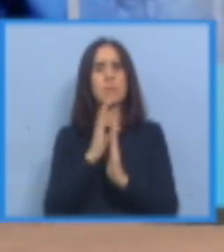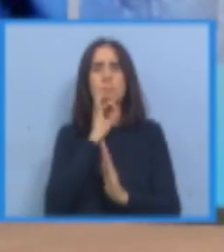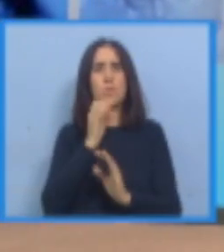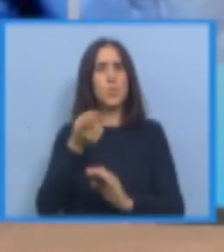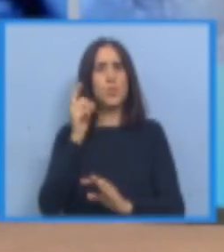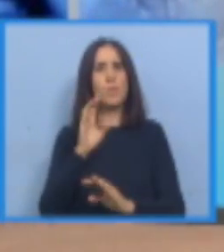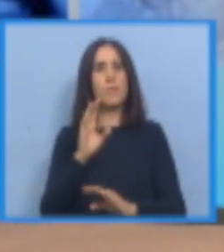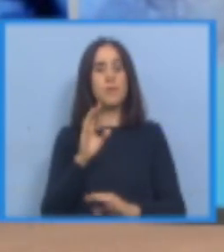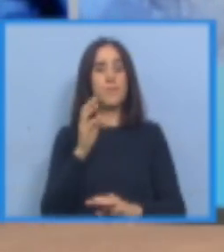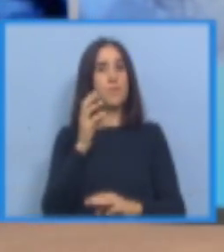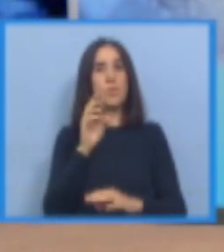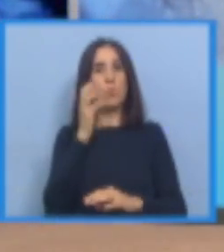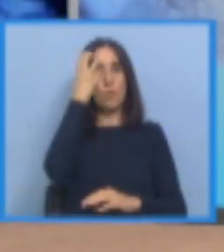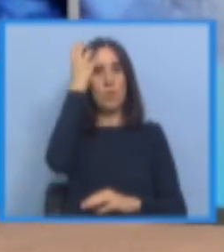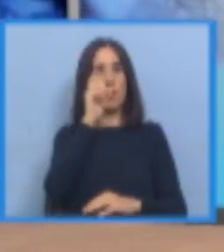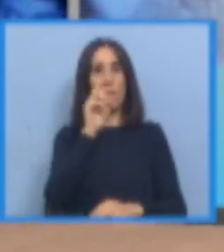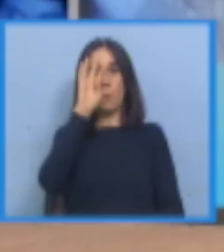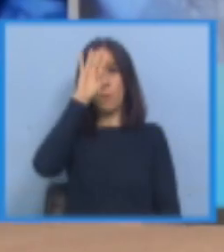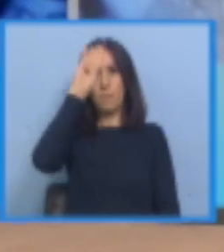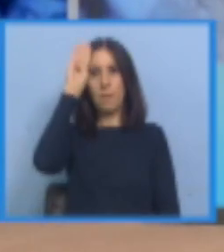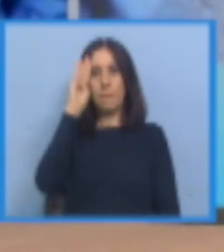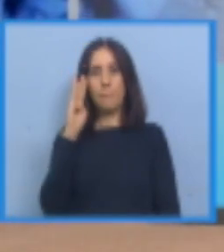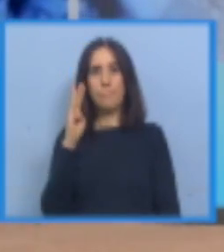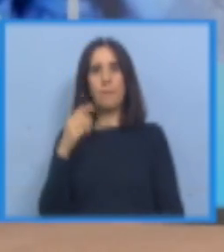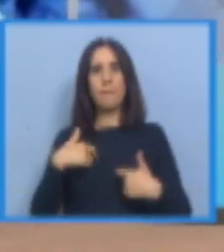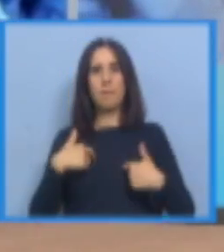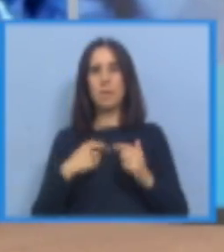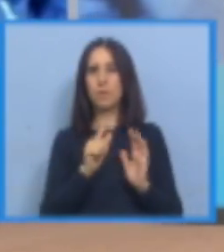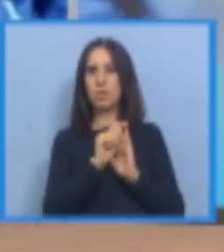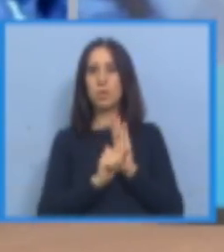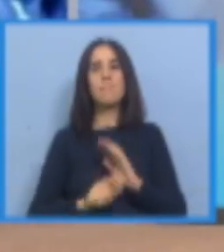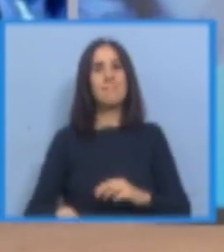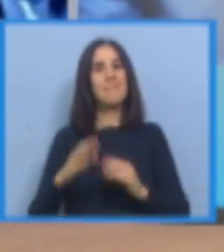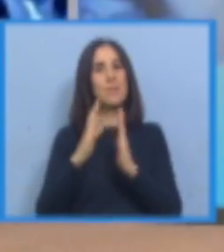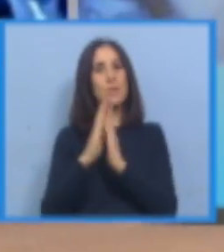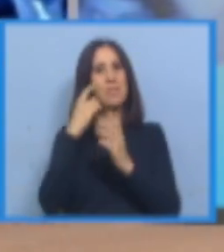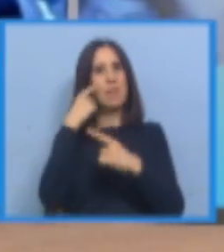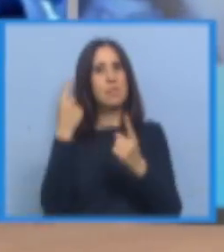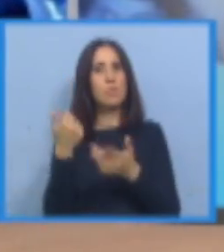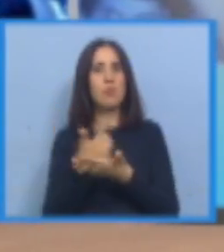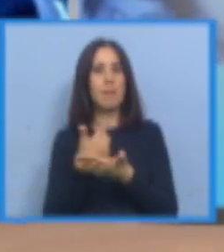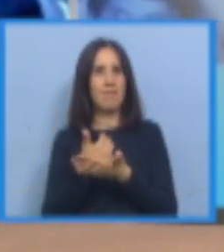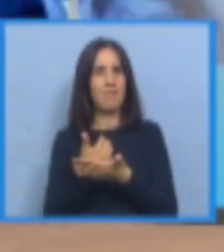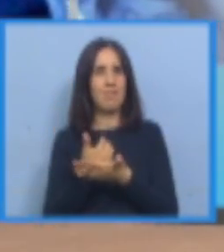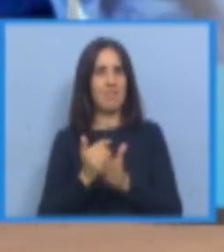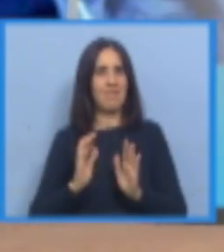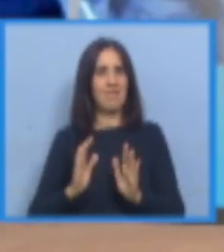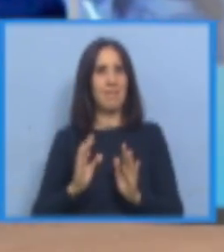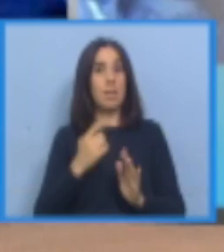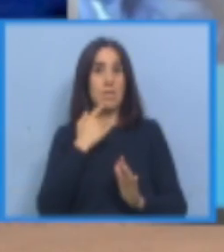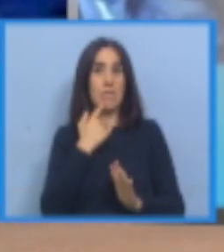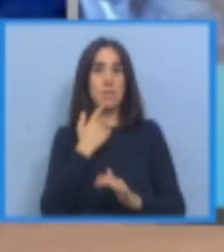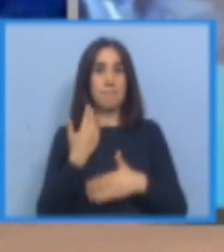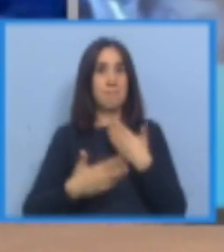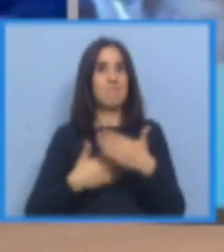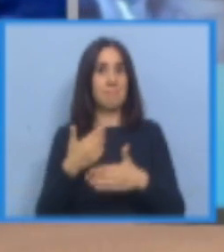que o Papa tinha reservado para si a apresentação da diocese, porque era uma diocese particularmente rentável. Portanto, mas é sinal da